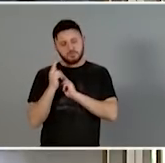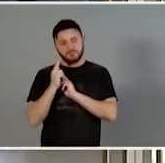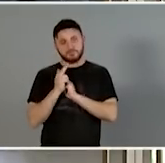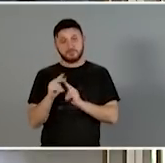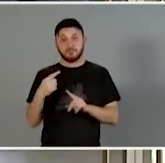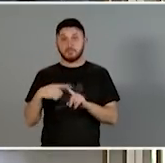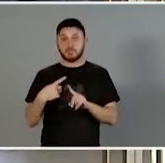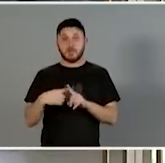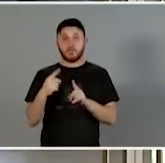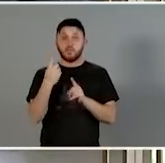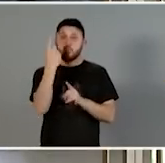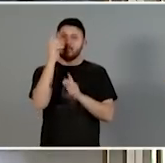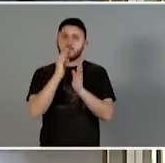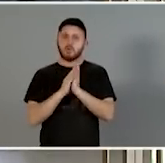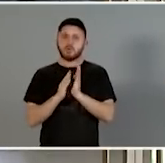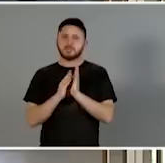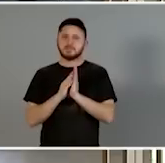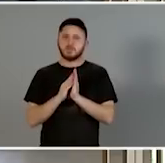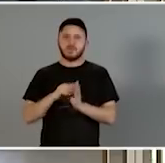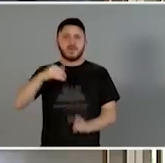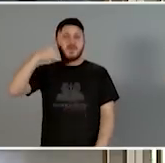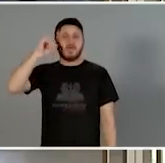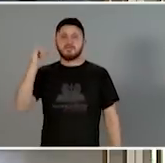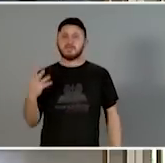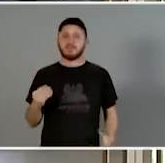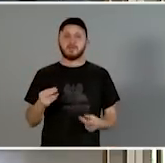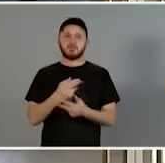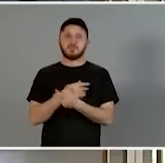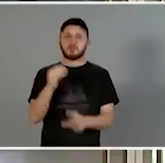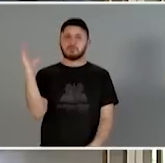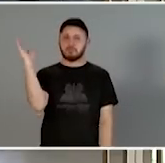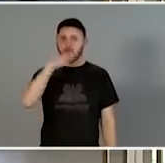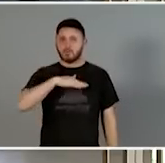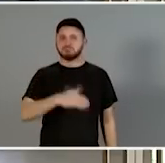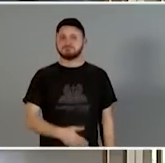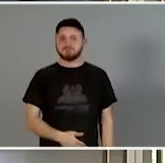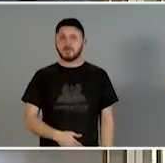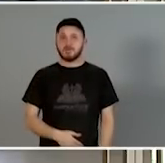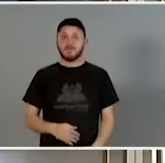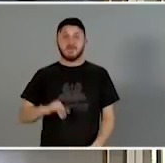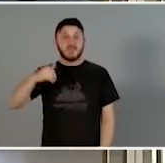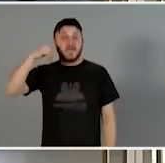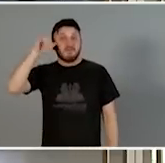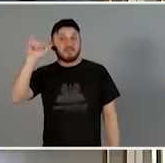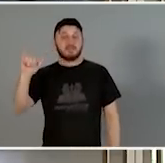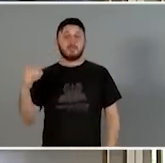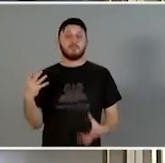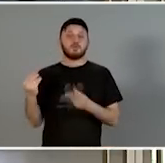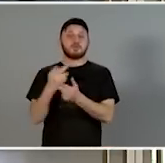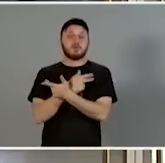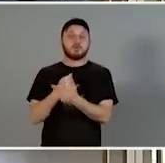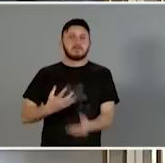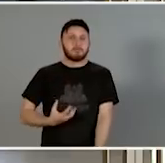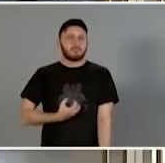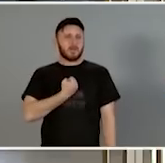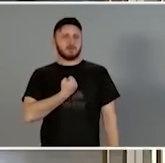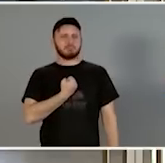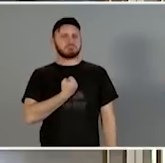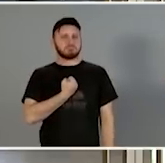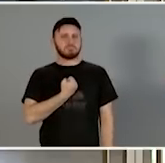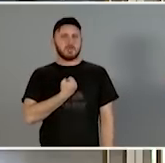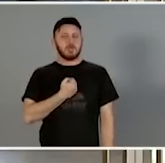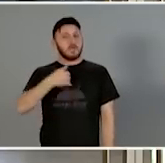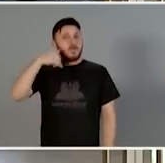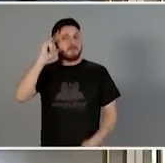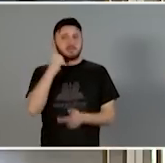oração, evitaria muita desgraça, evitaria muita mágoa. E